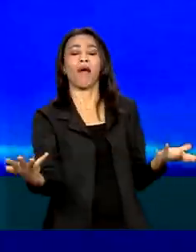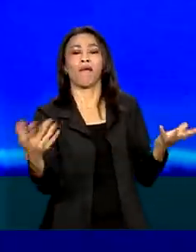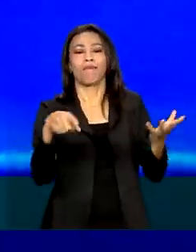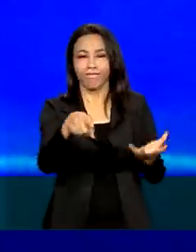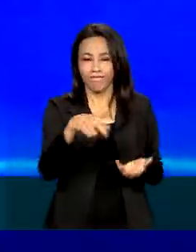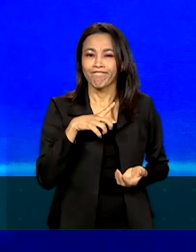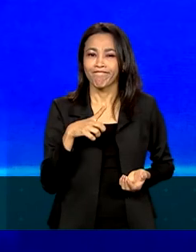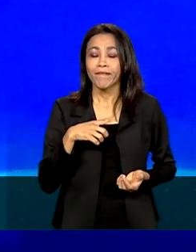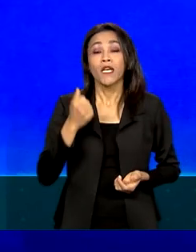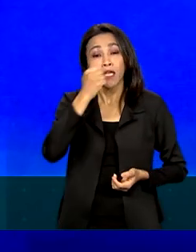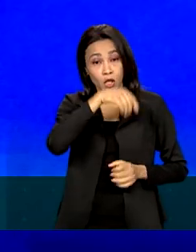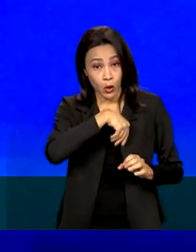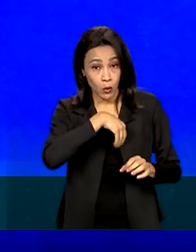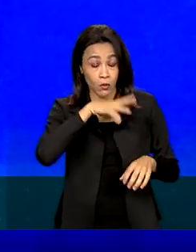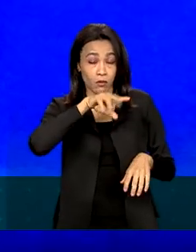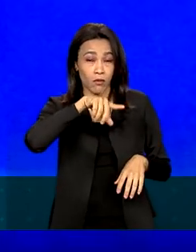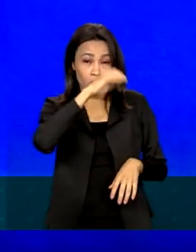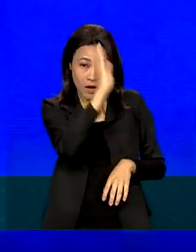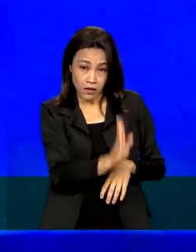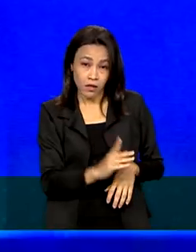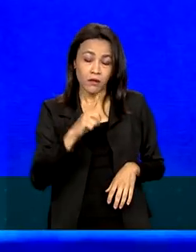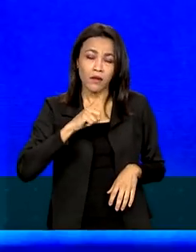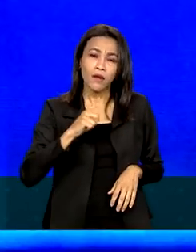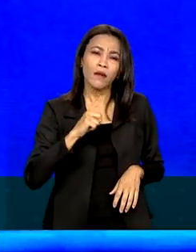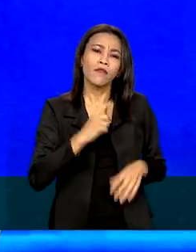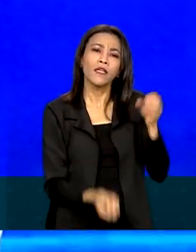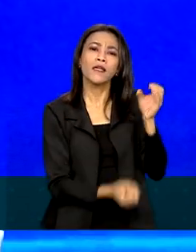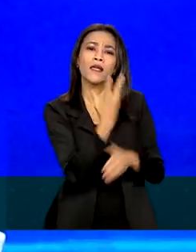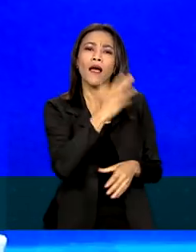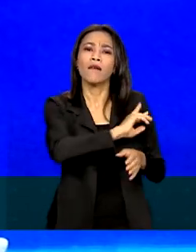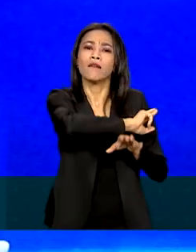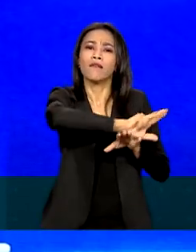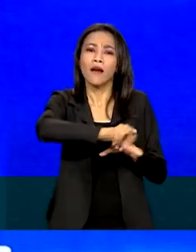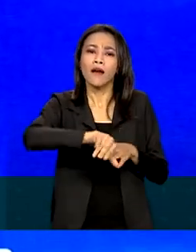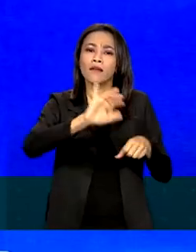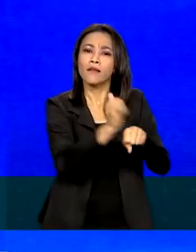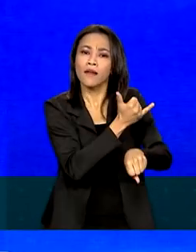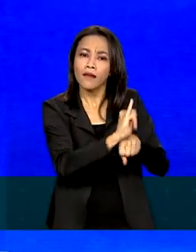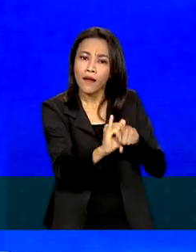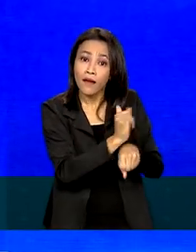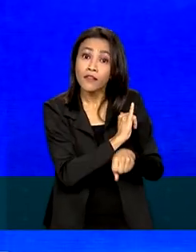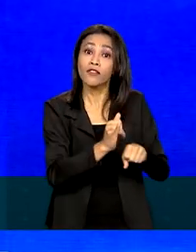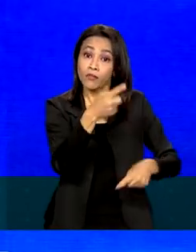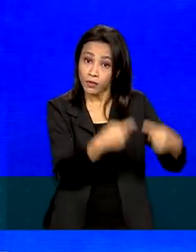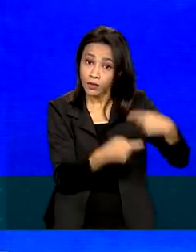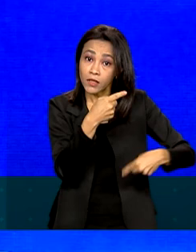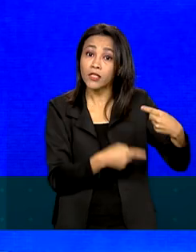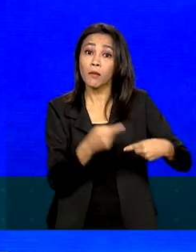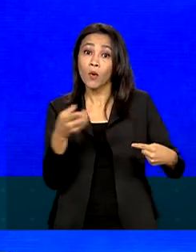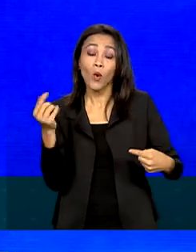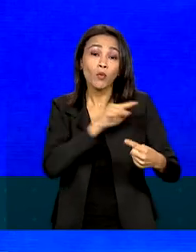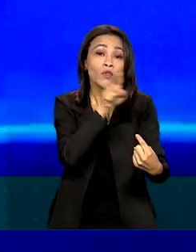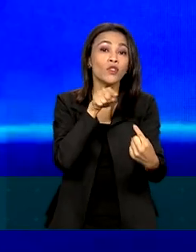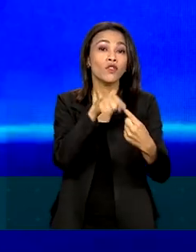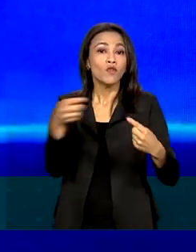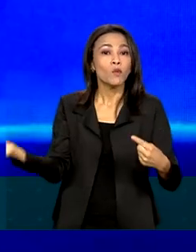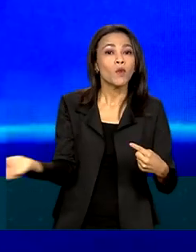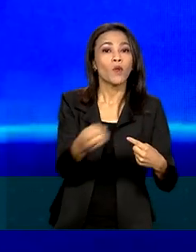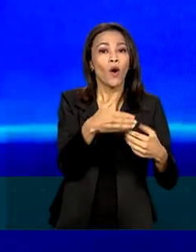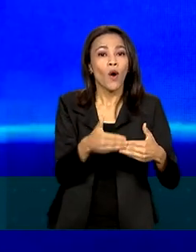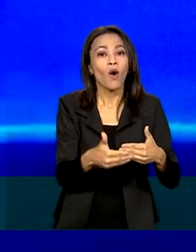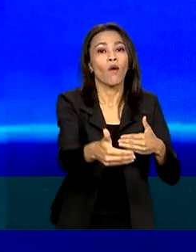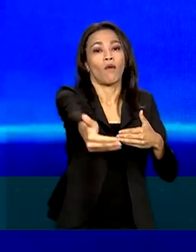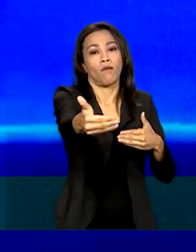o país implementou diversos programas e políticas públicas nos últimos anos na direção de uma nova economia verde. O marco